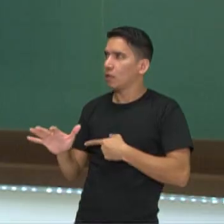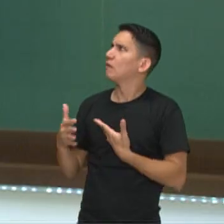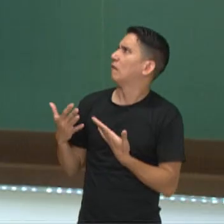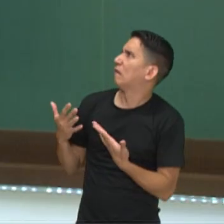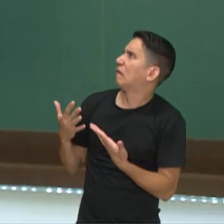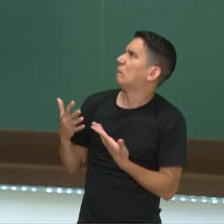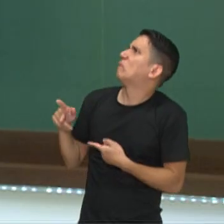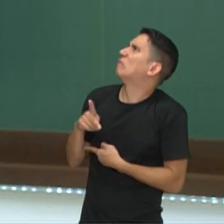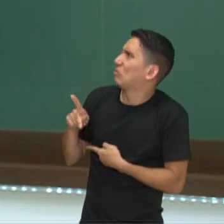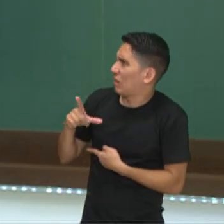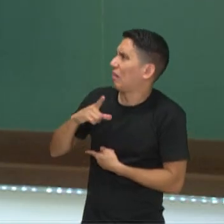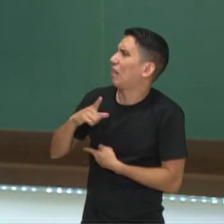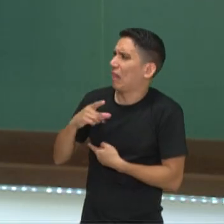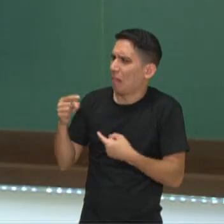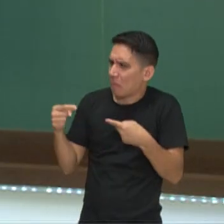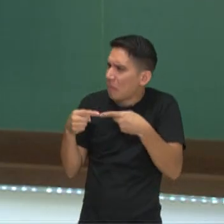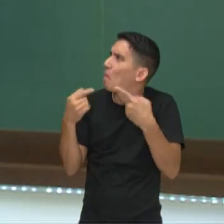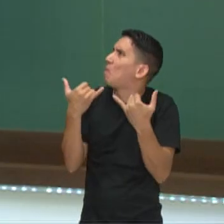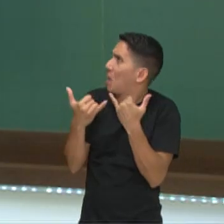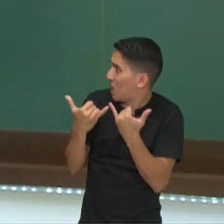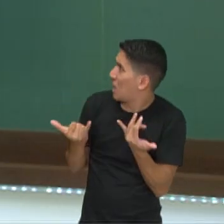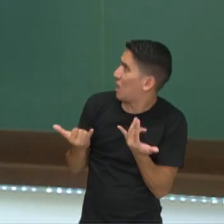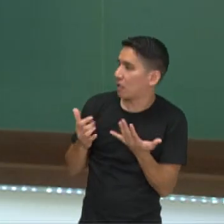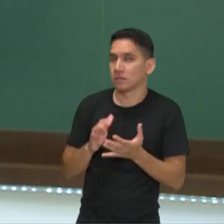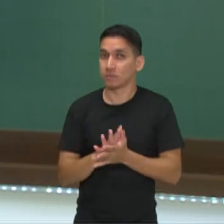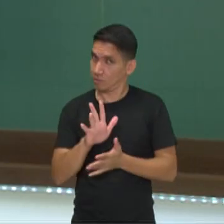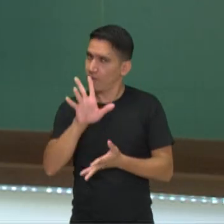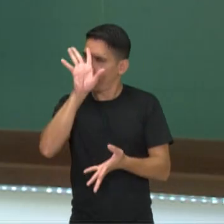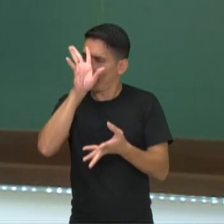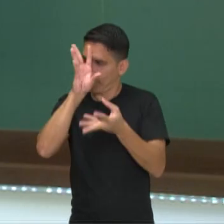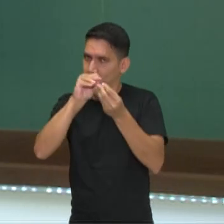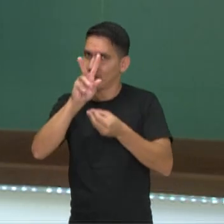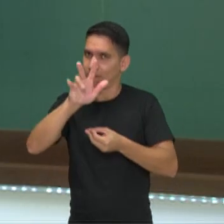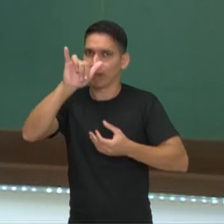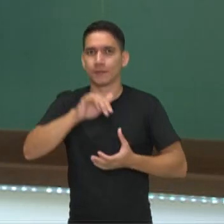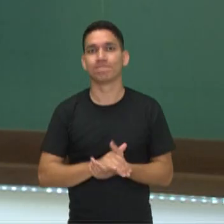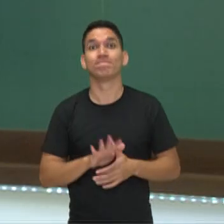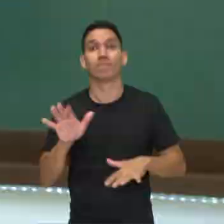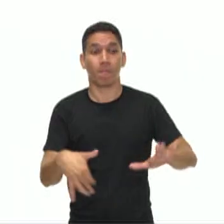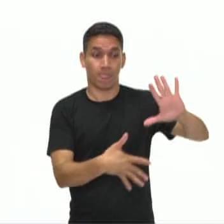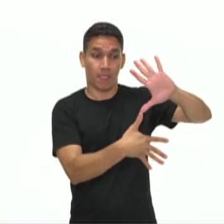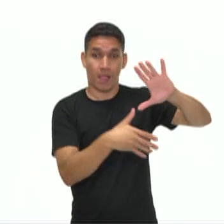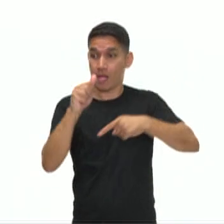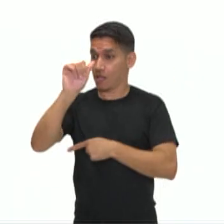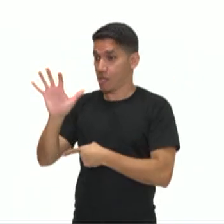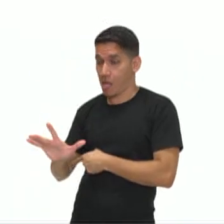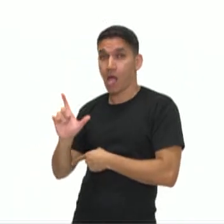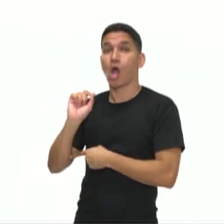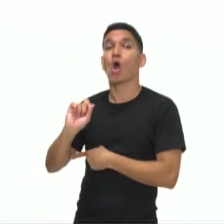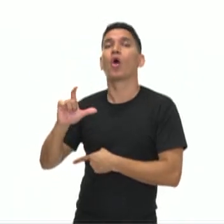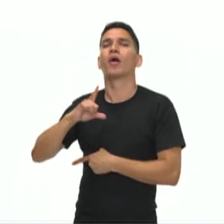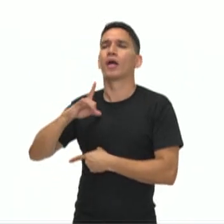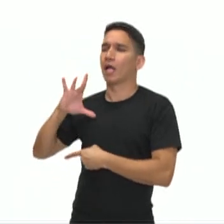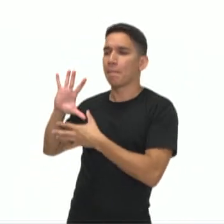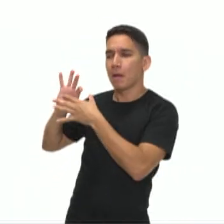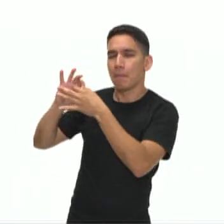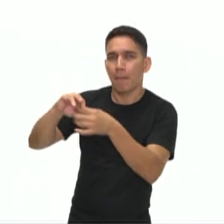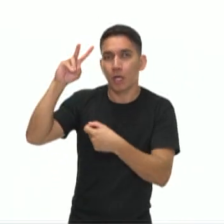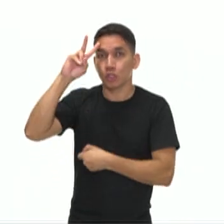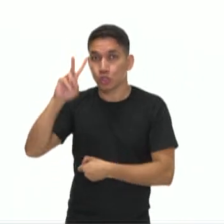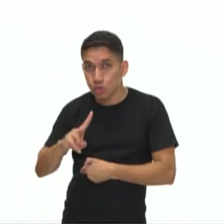tem alguma coisa parecida? Bom, a gente vai entender. América e África no contexto histórico e